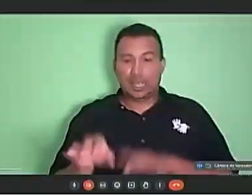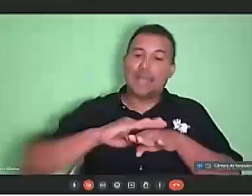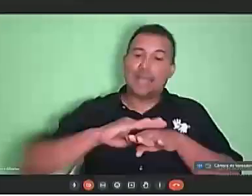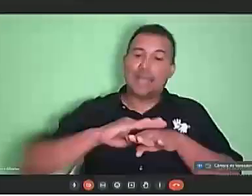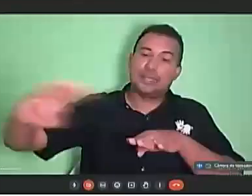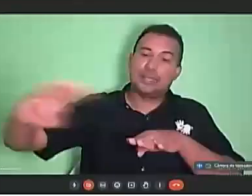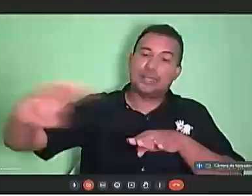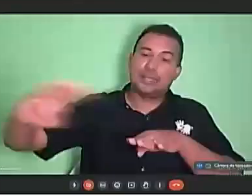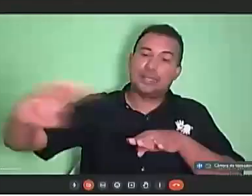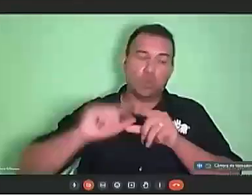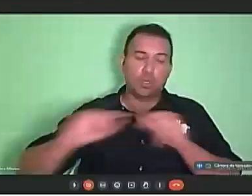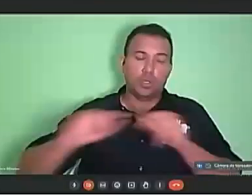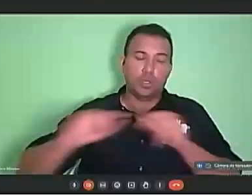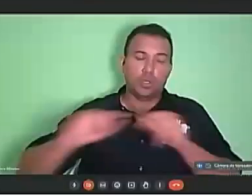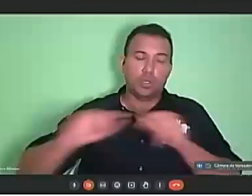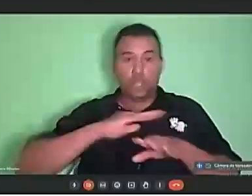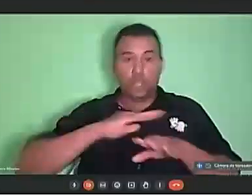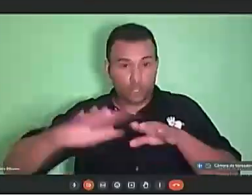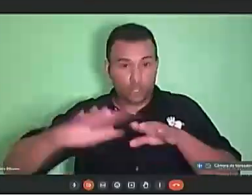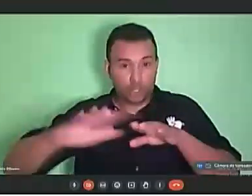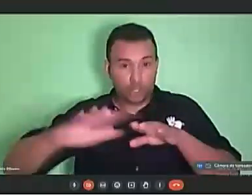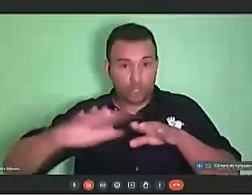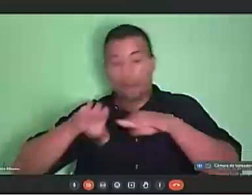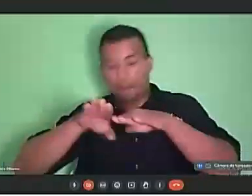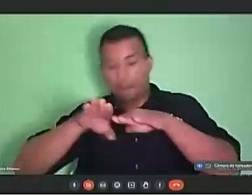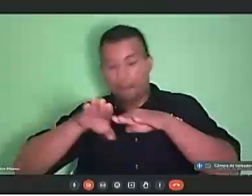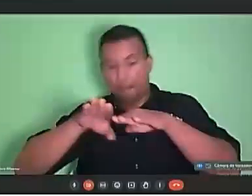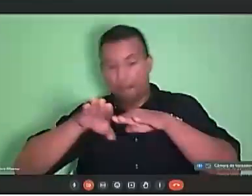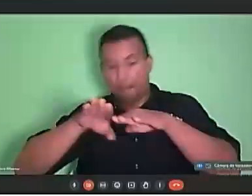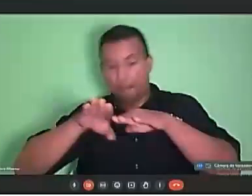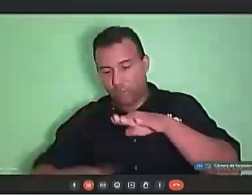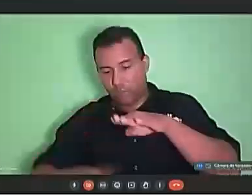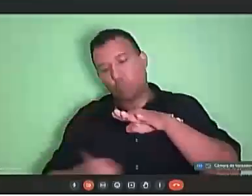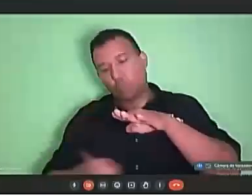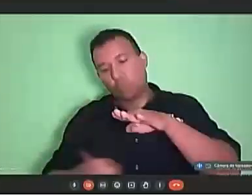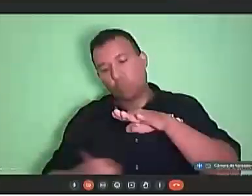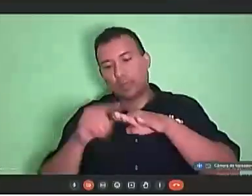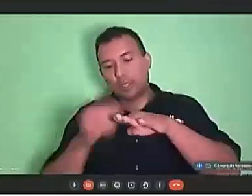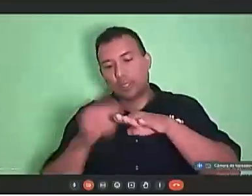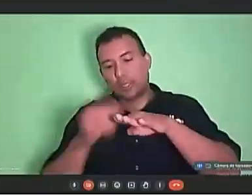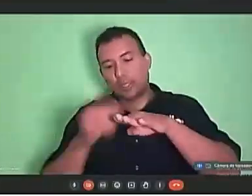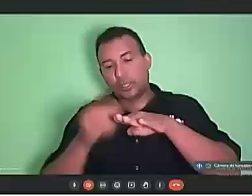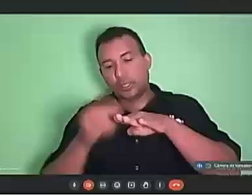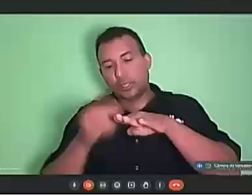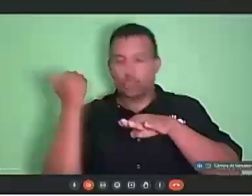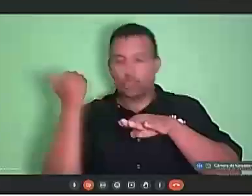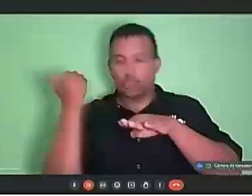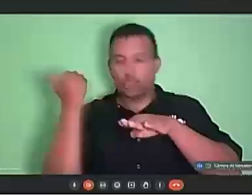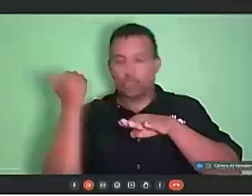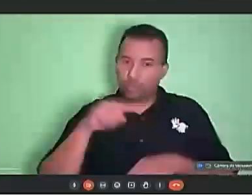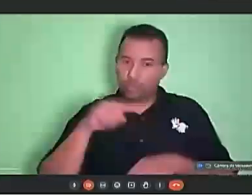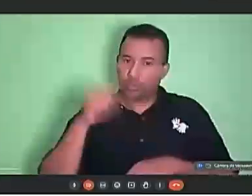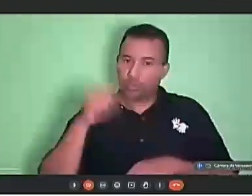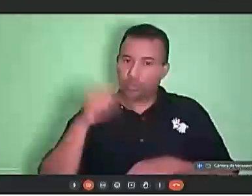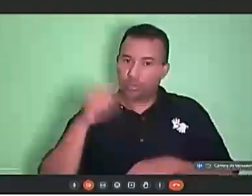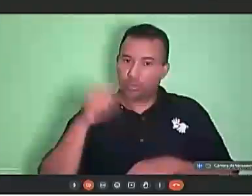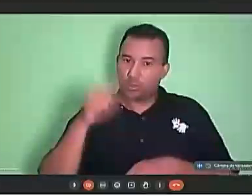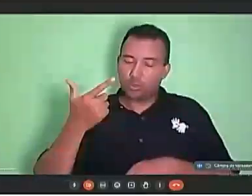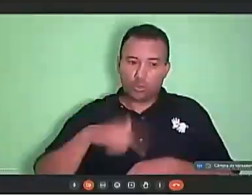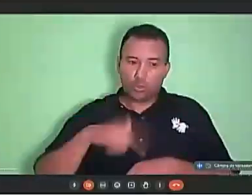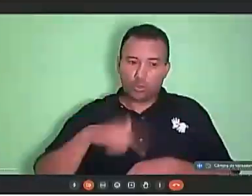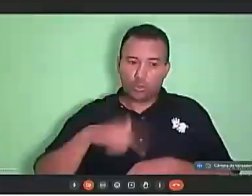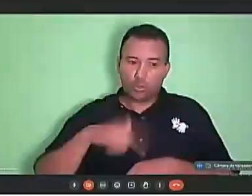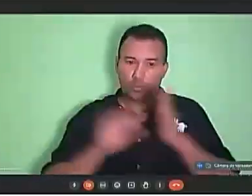dragariam. O que estaria abaixo dessa linha, eles não mexeriam. E fizeram simulações. E nós repetimos as simulações deles. E esse aqui